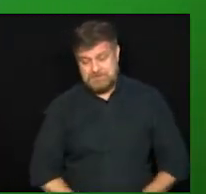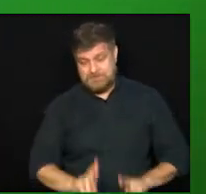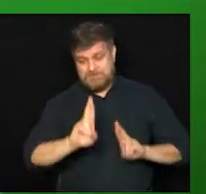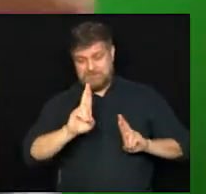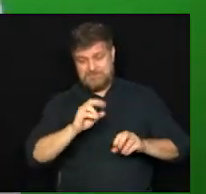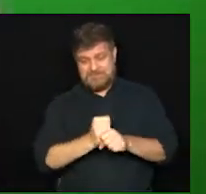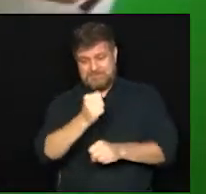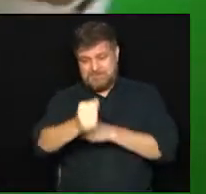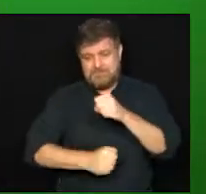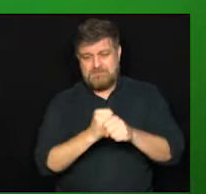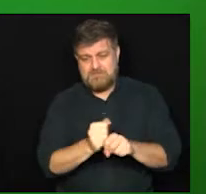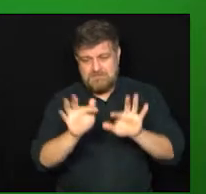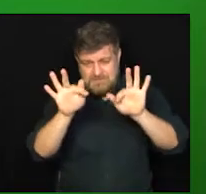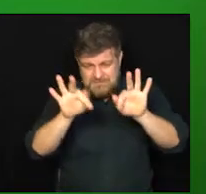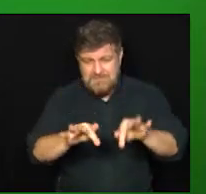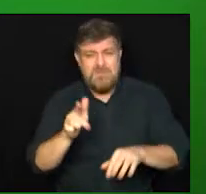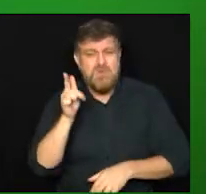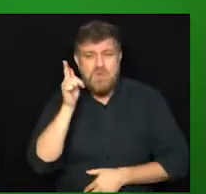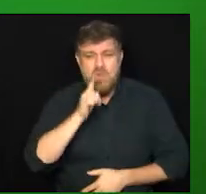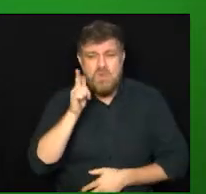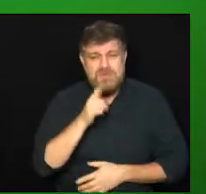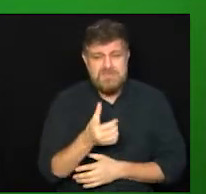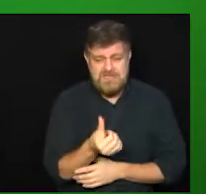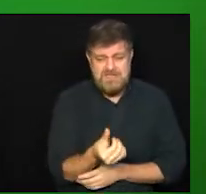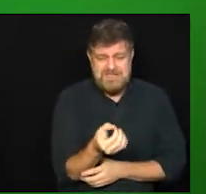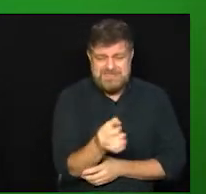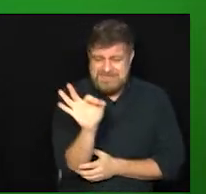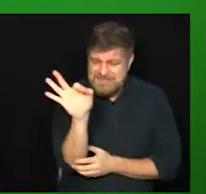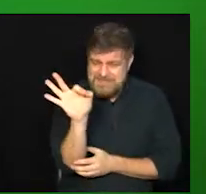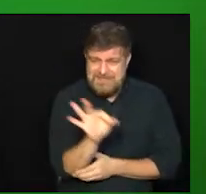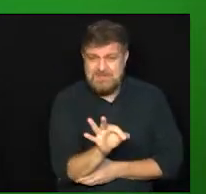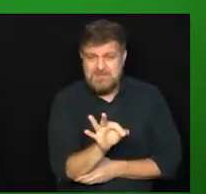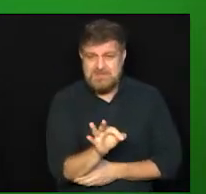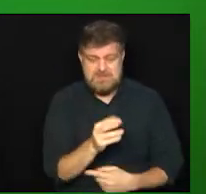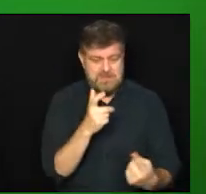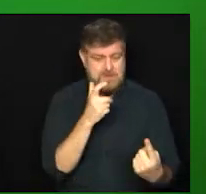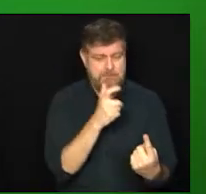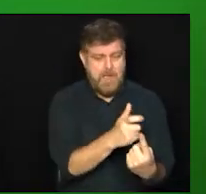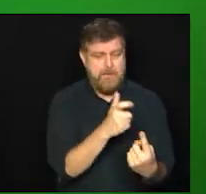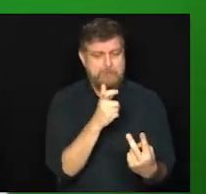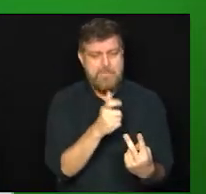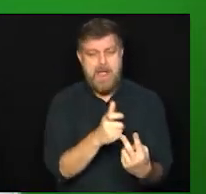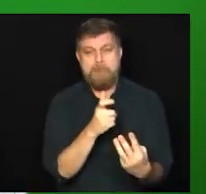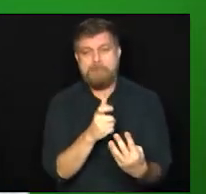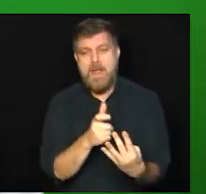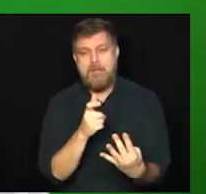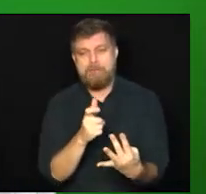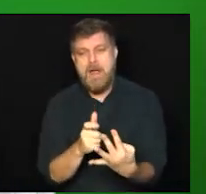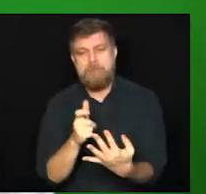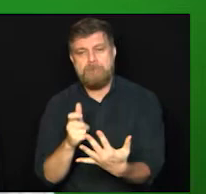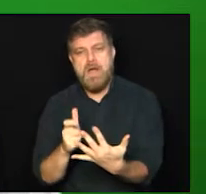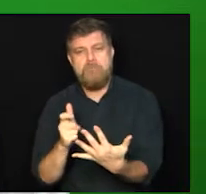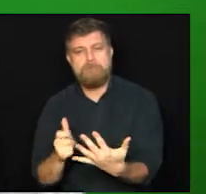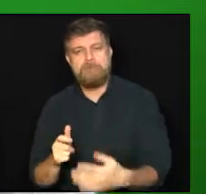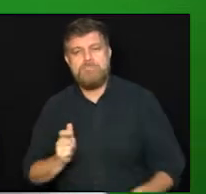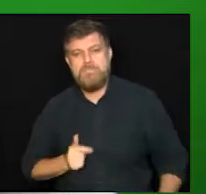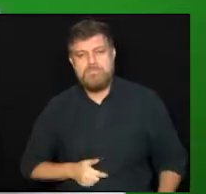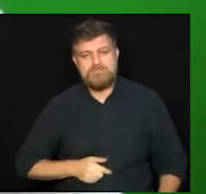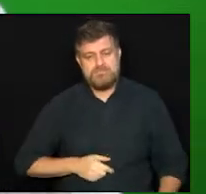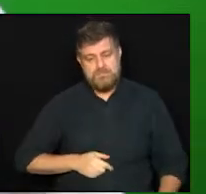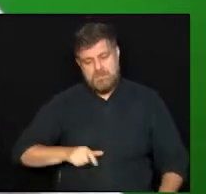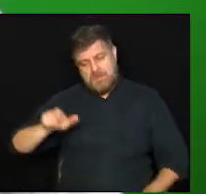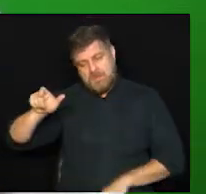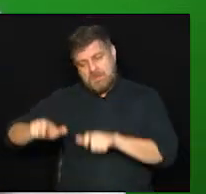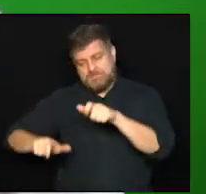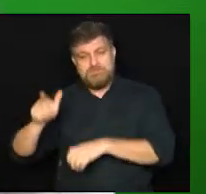ano a gente atinja aí 60% de vacinado e a partir daí a gente